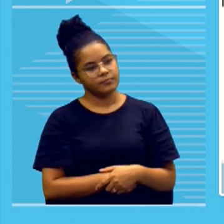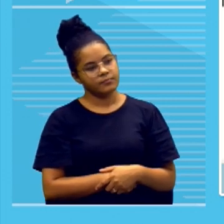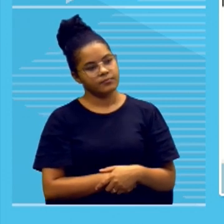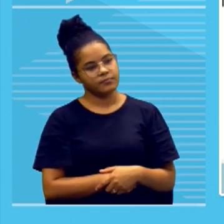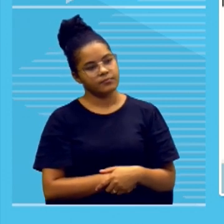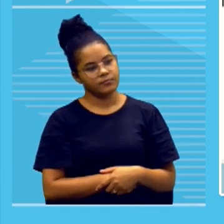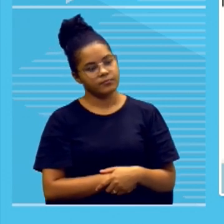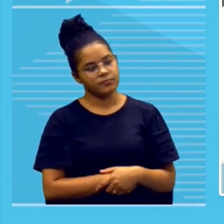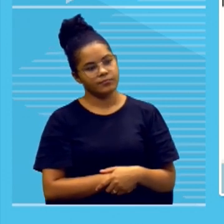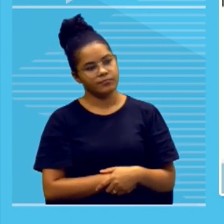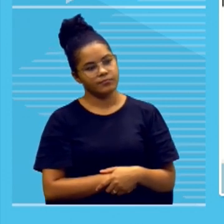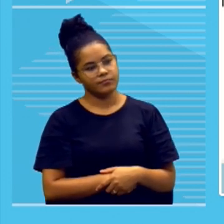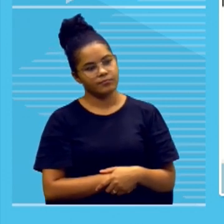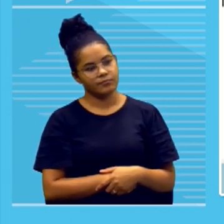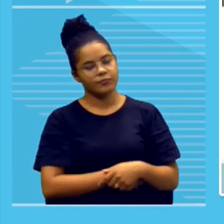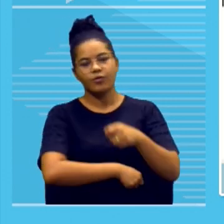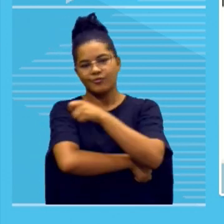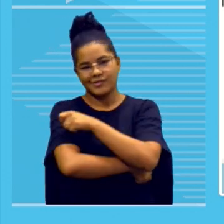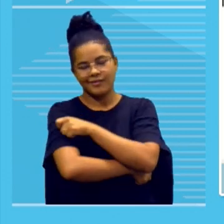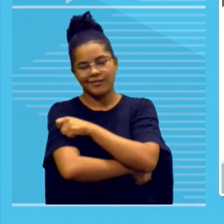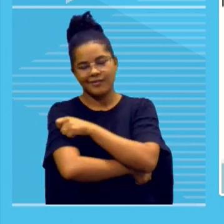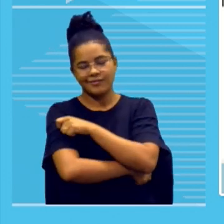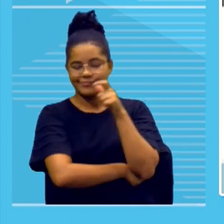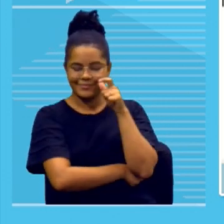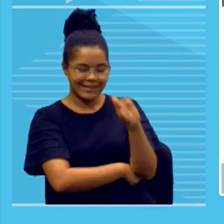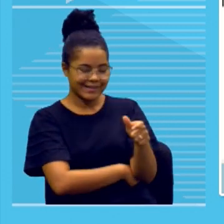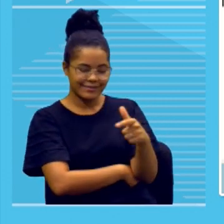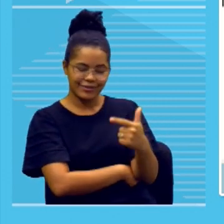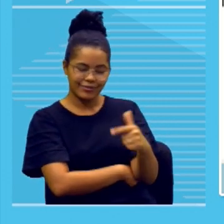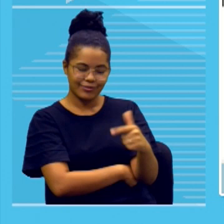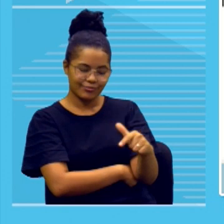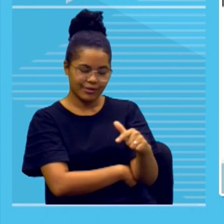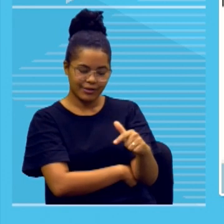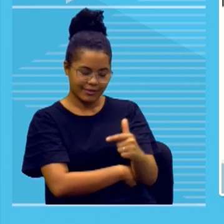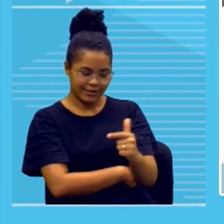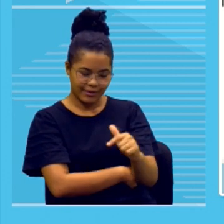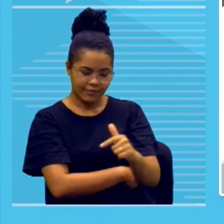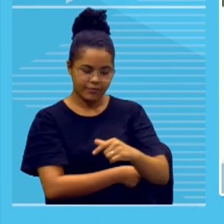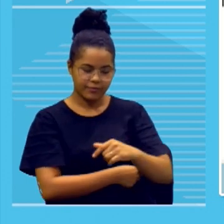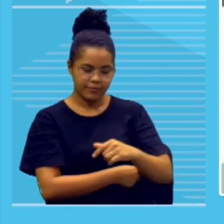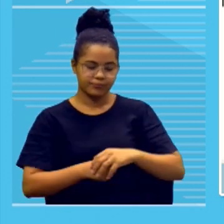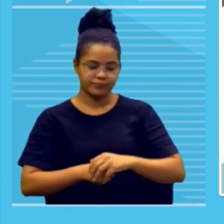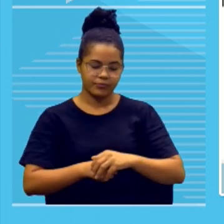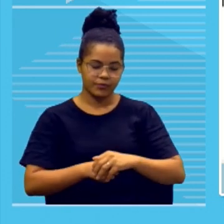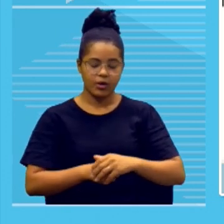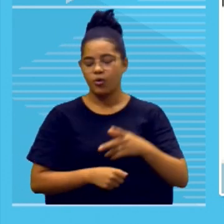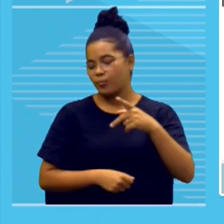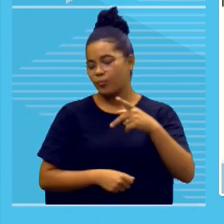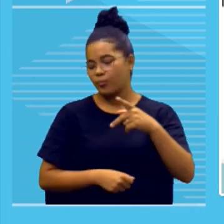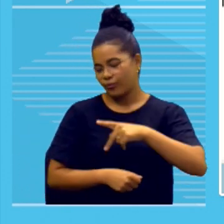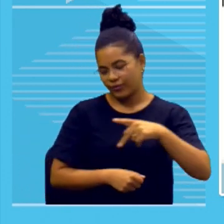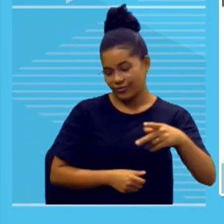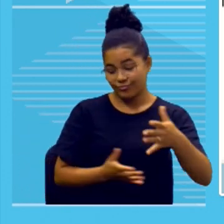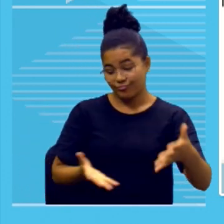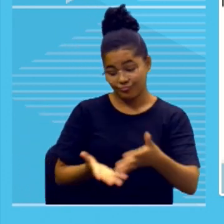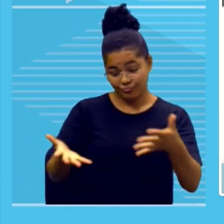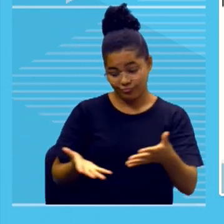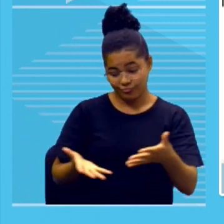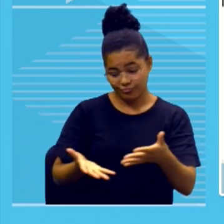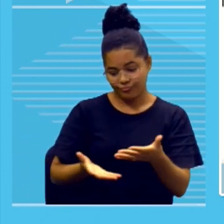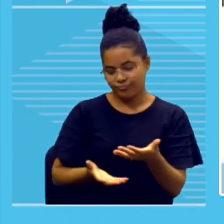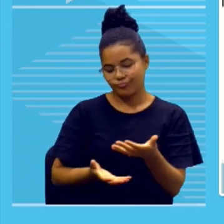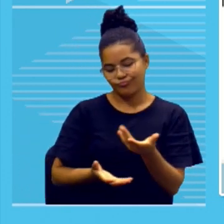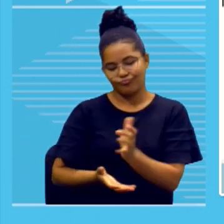teacher, o prof, não fez questão de incentivá-los. Ok? A